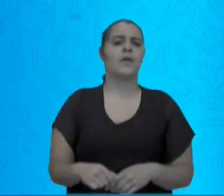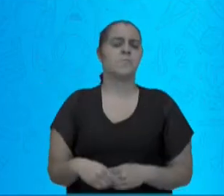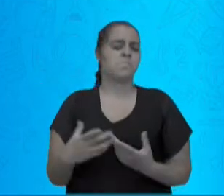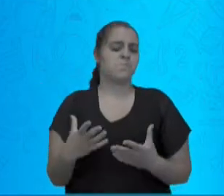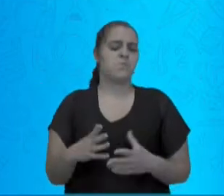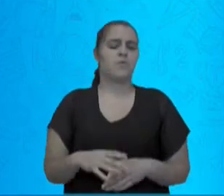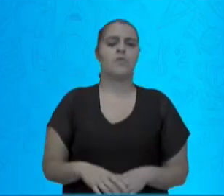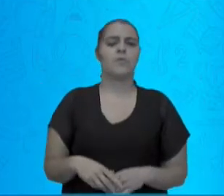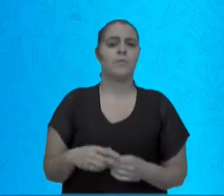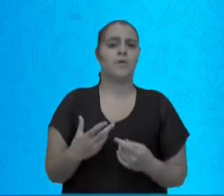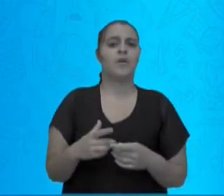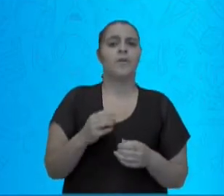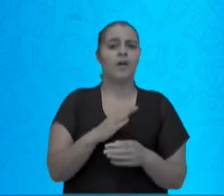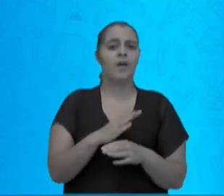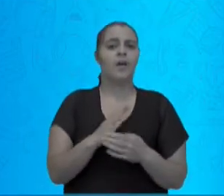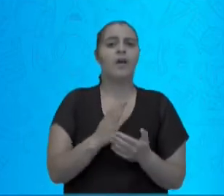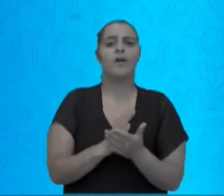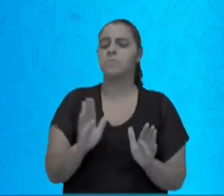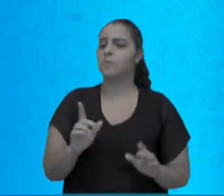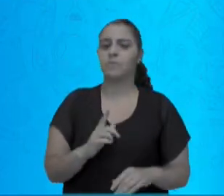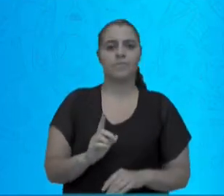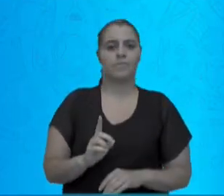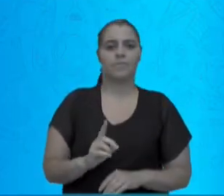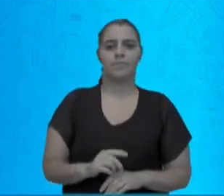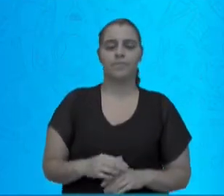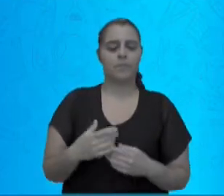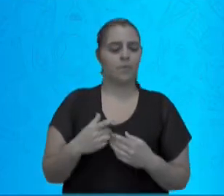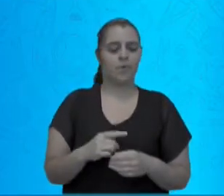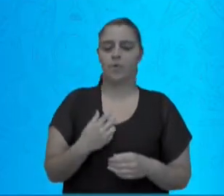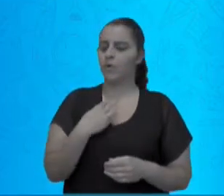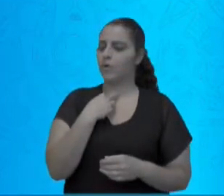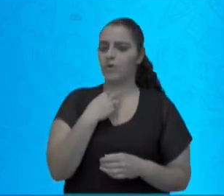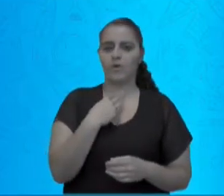destruir aquilo que é meu?